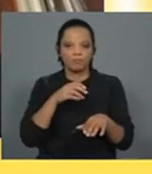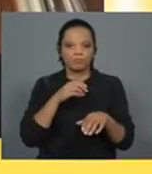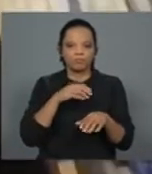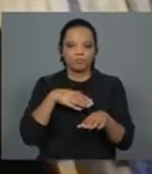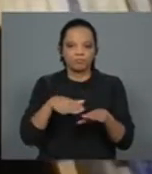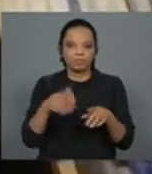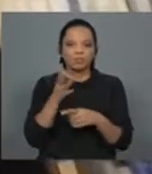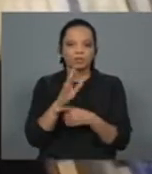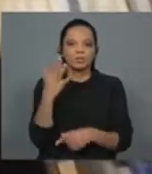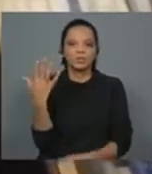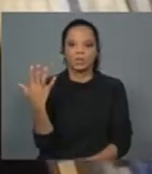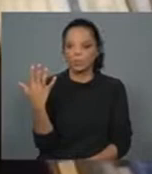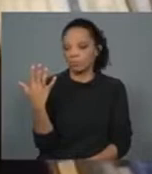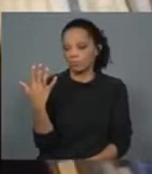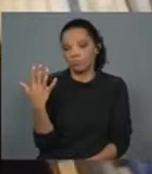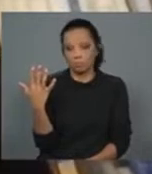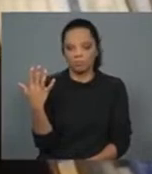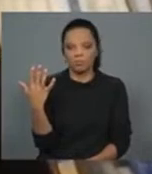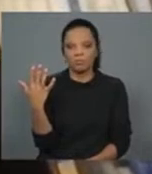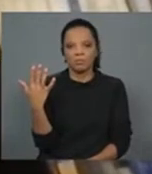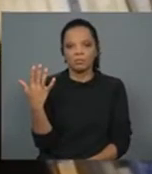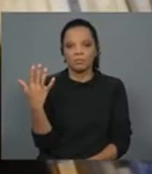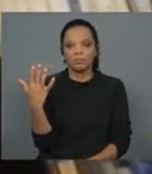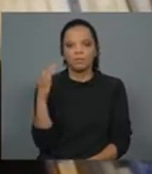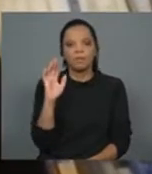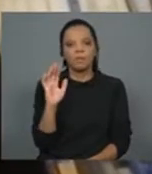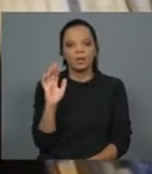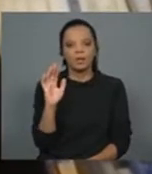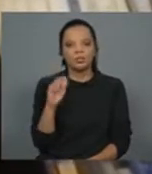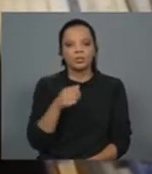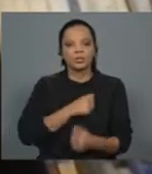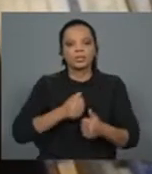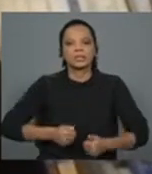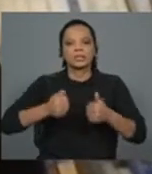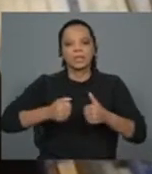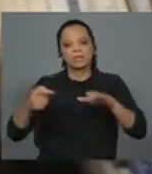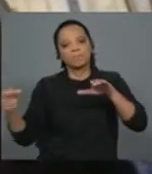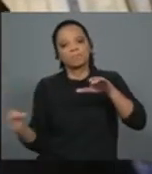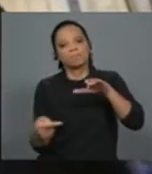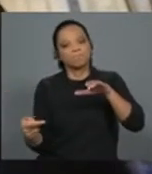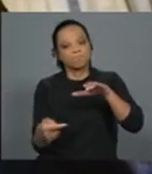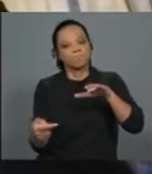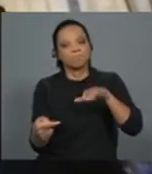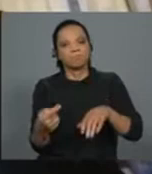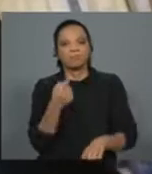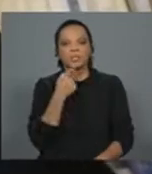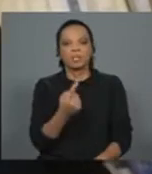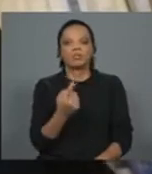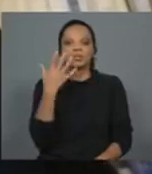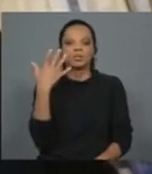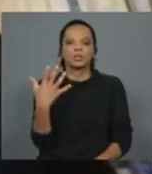5, por exemplo, mas que está debaixo de uma cidade a, digamos, 5